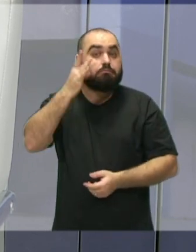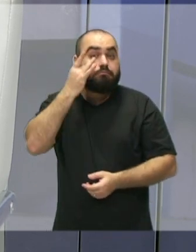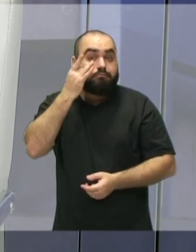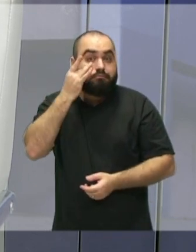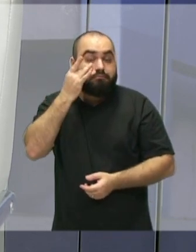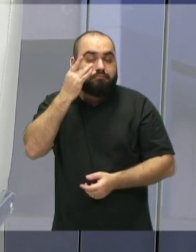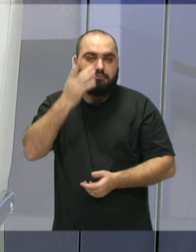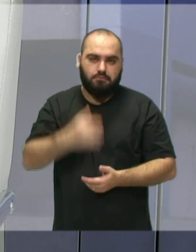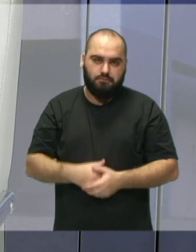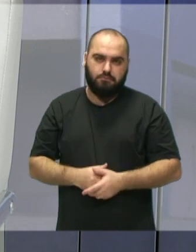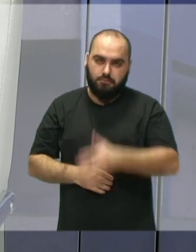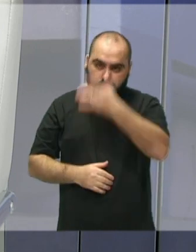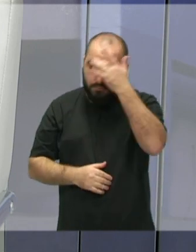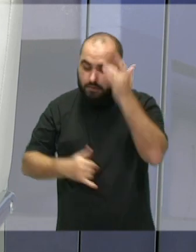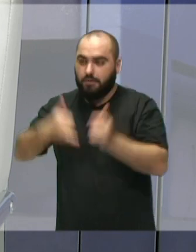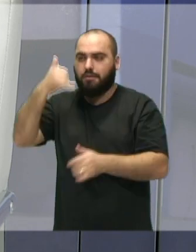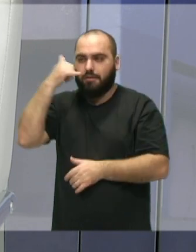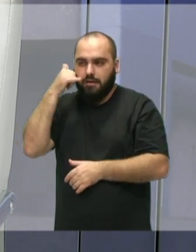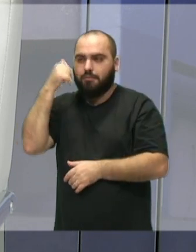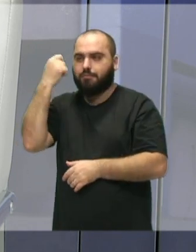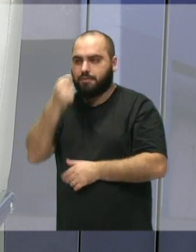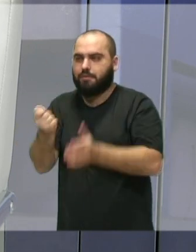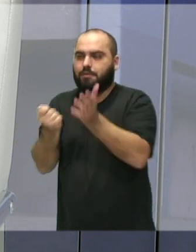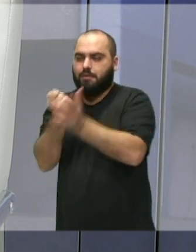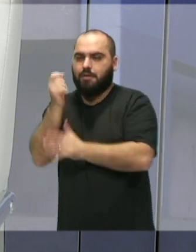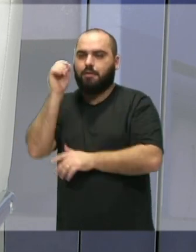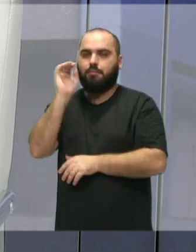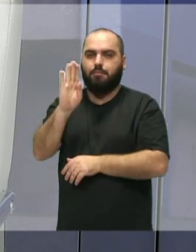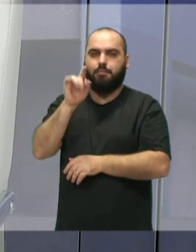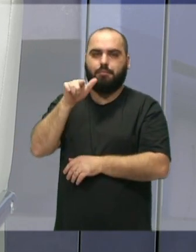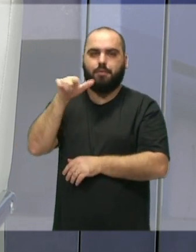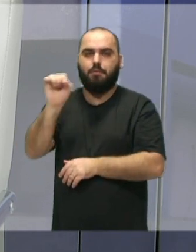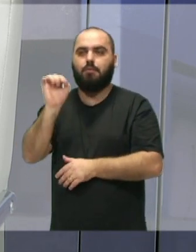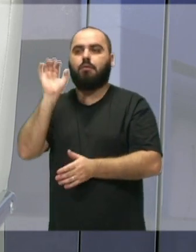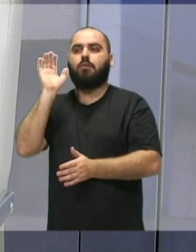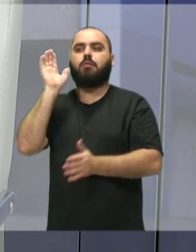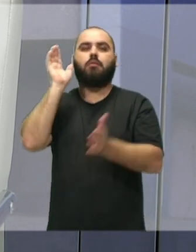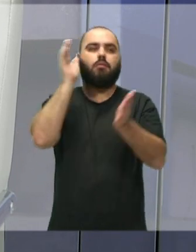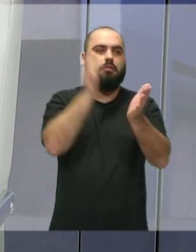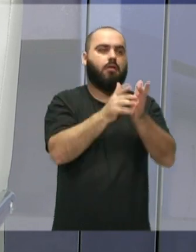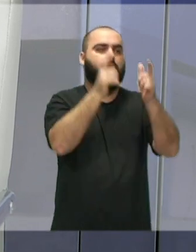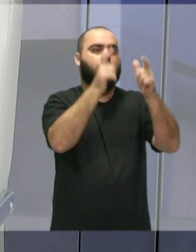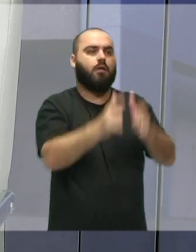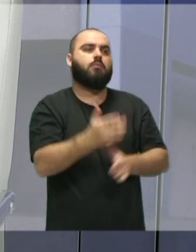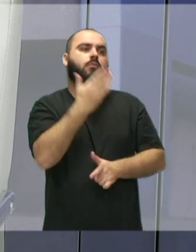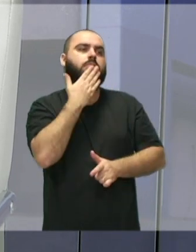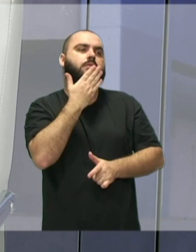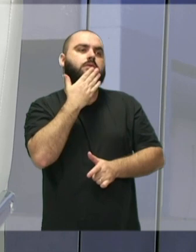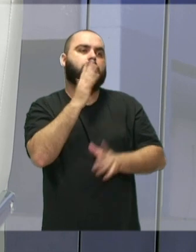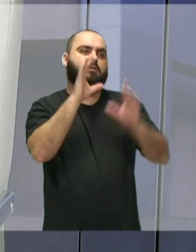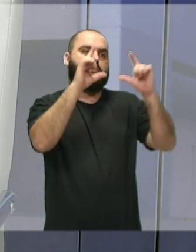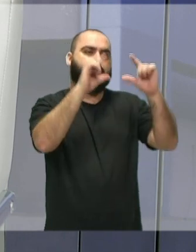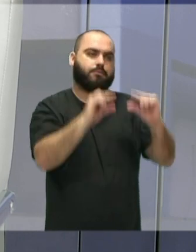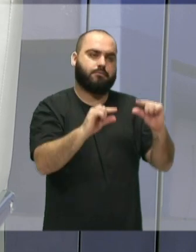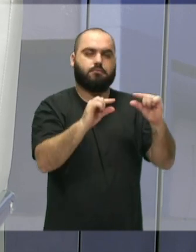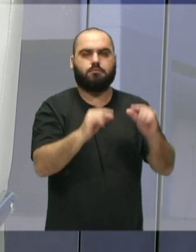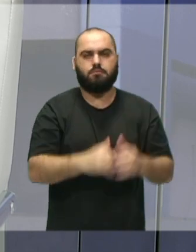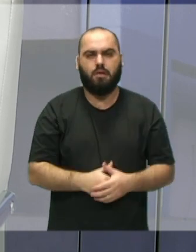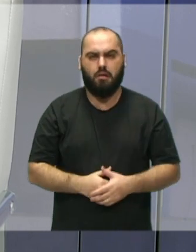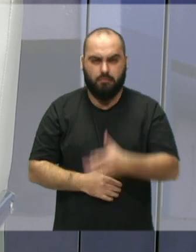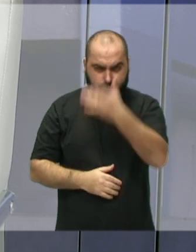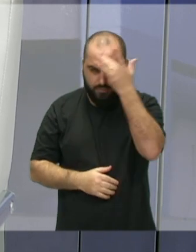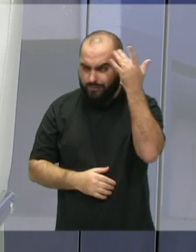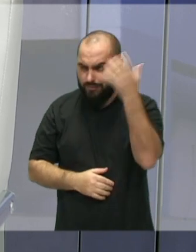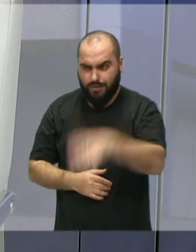pessoa que ligar vai ter que fazer um boletim de ocorrência, ir com testemunho até o local, pedir para baixar e seguir um processo. As pessoas não querem